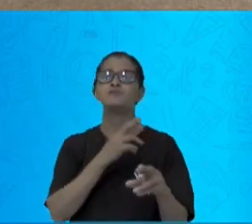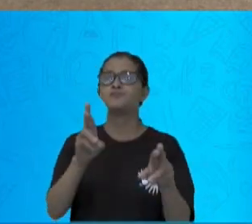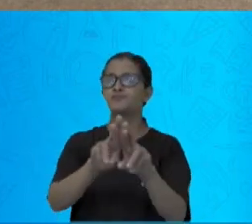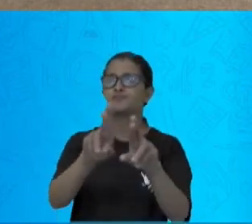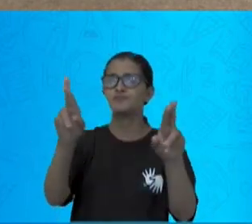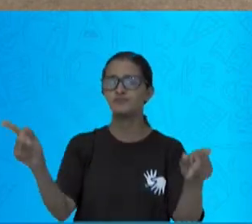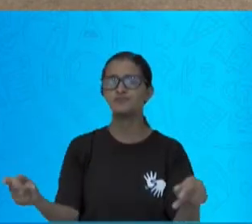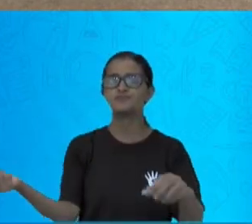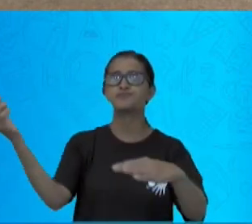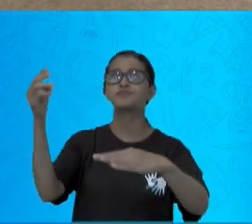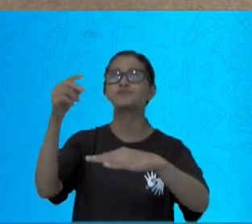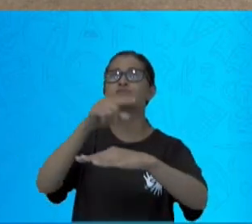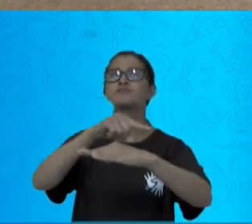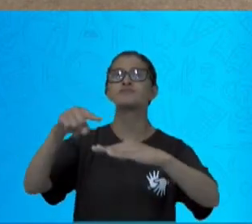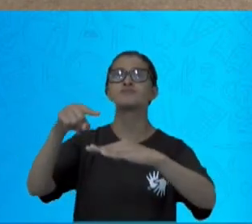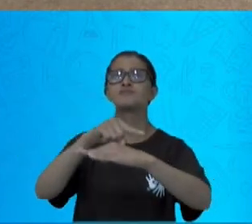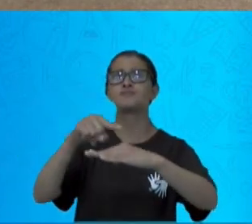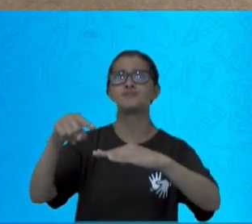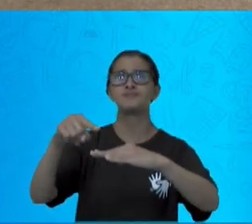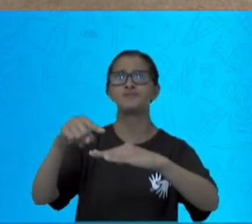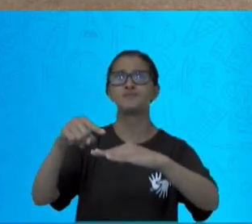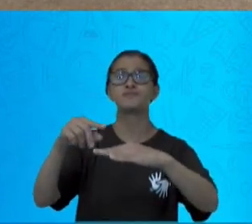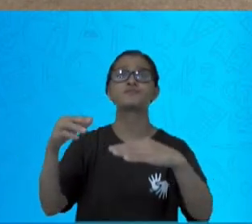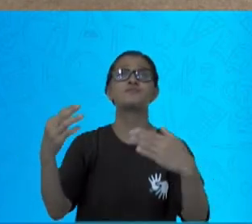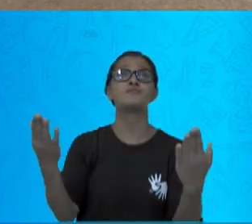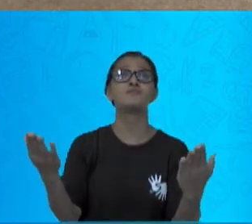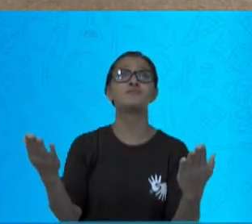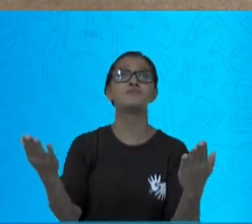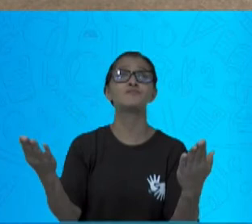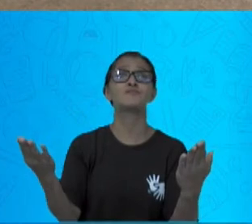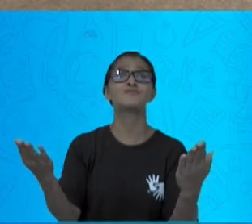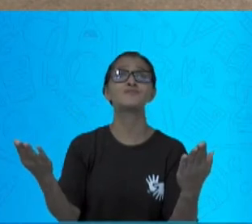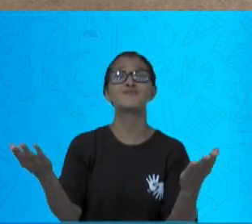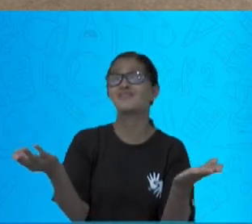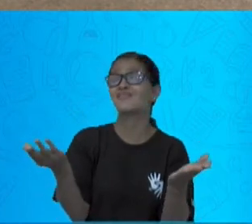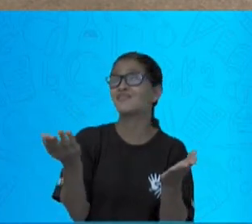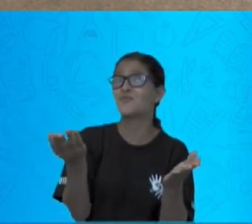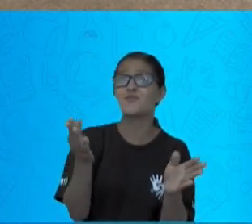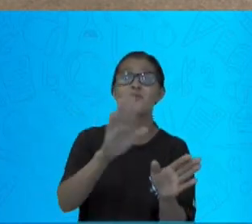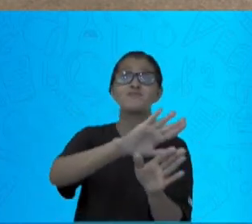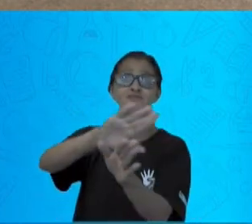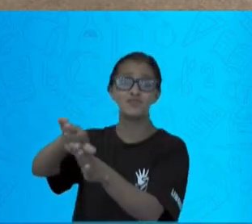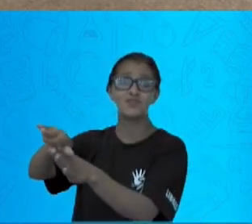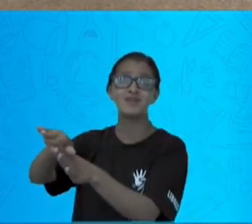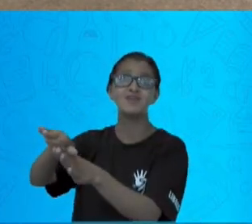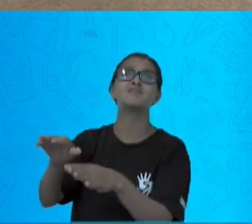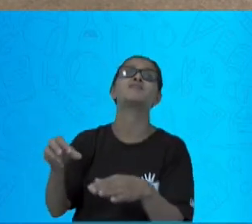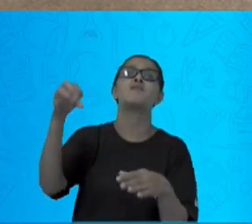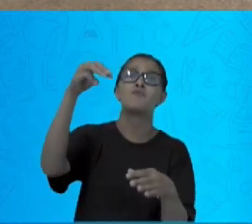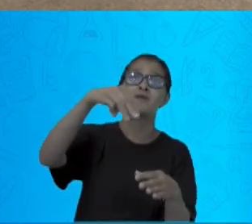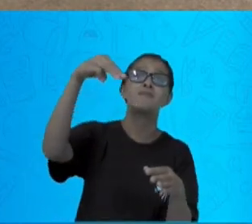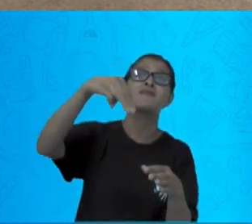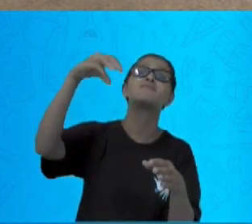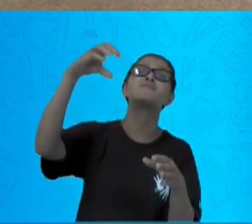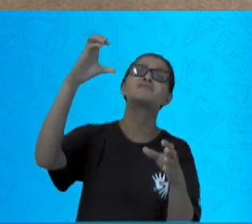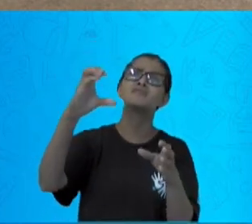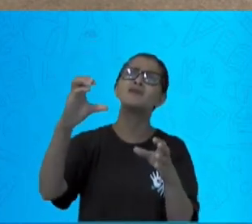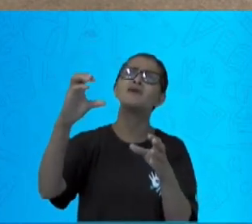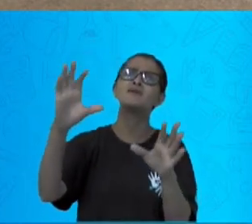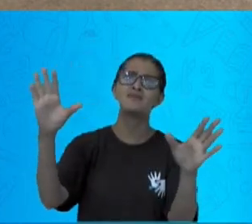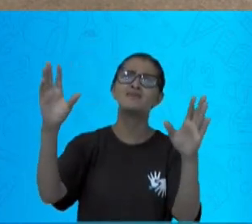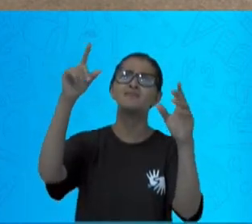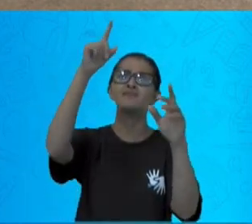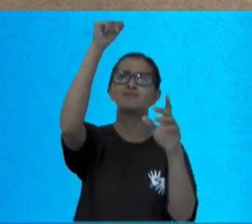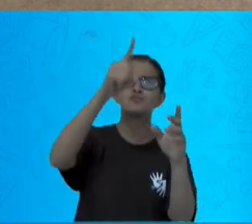eu faço quando eu tenho denominadores diferentes? Eu tenho que tirar o MMC. Então, vamos lá, ó. Eu aprendi, nunca vou